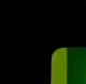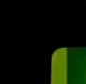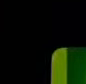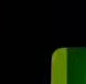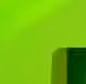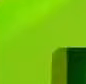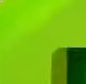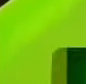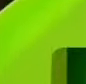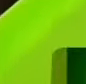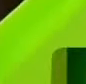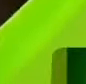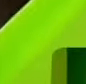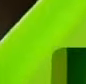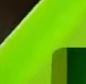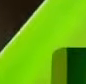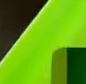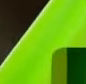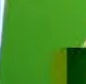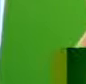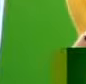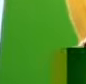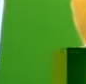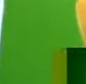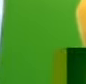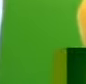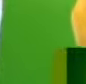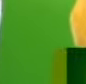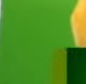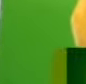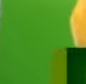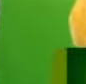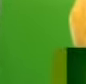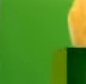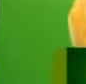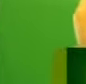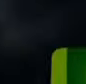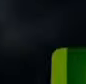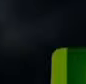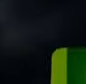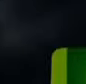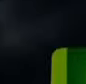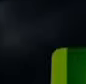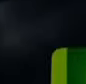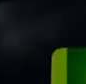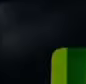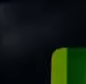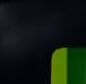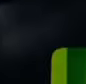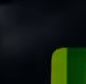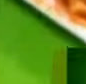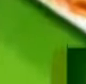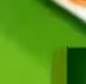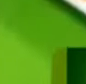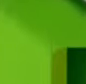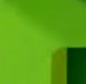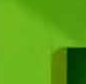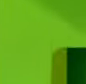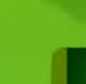amar mais ainda. Tudo isso você pode aproveitar tanto no Uber Eats quanto no iFood. Mas claro que tem o delivery próprio através do